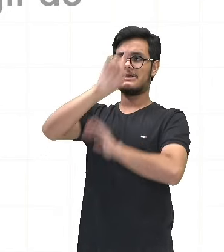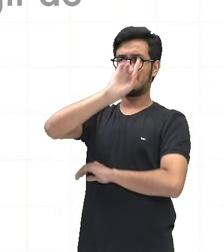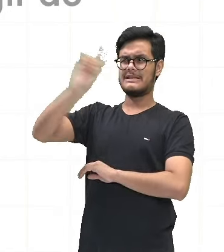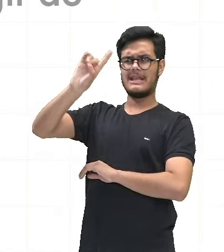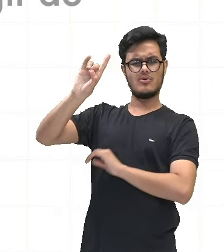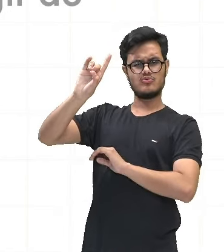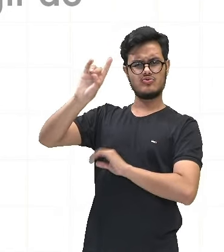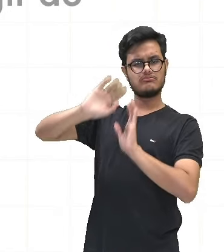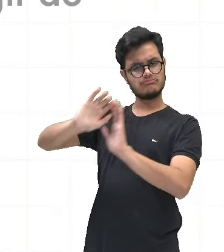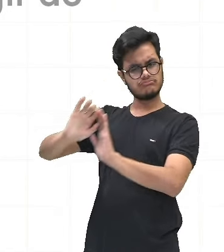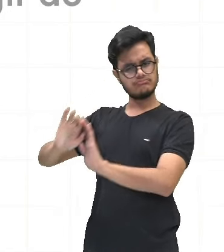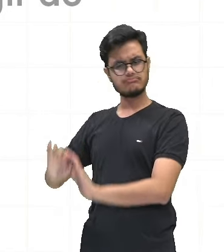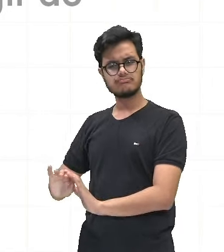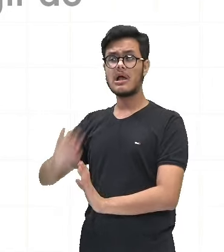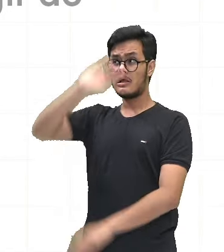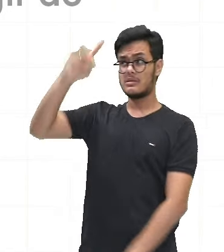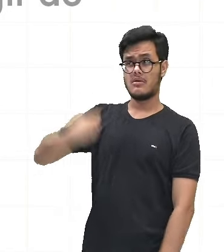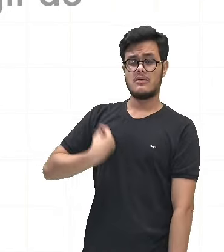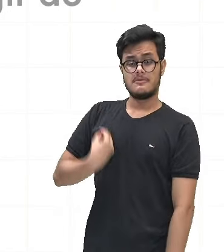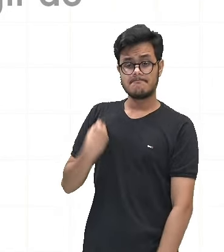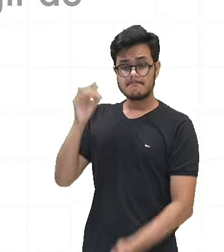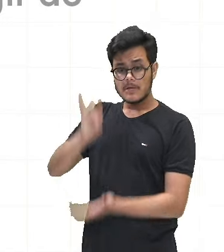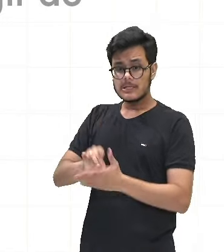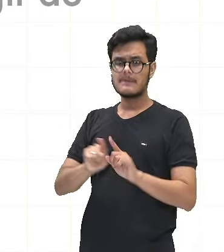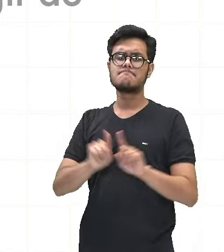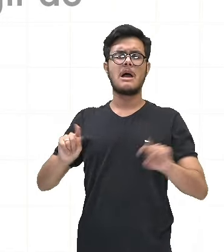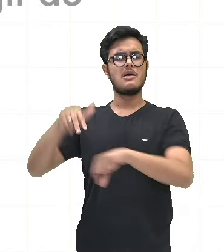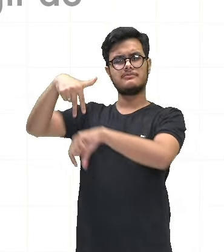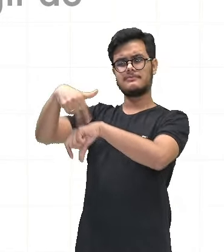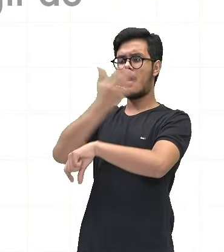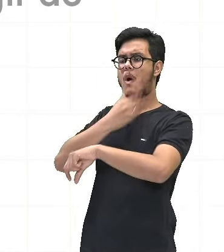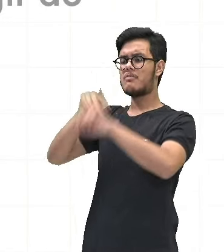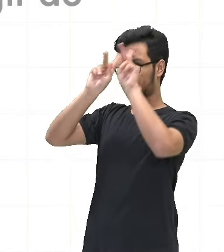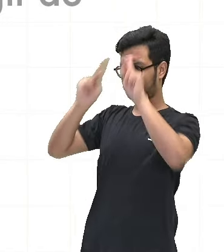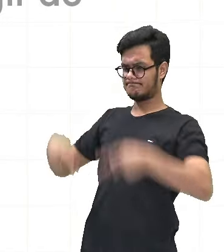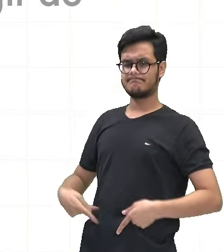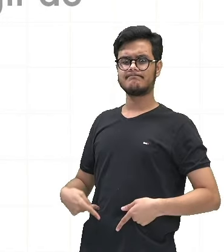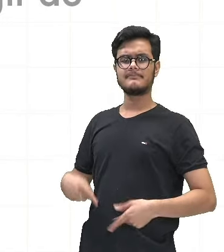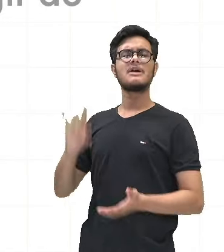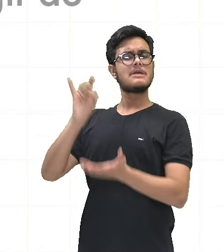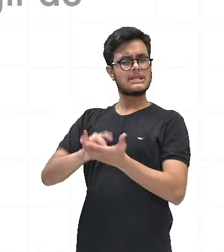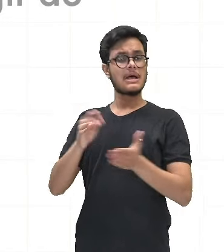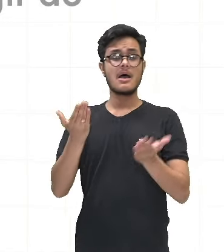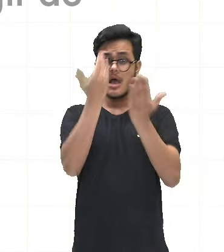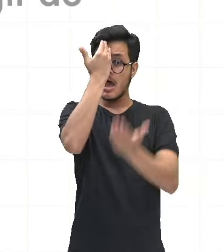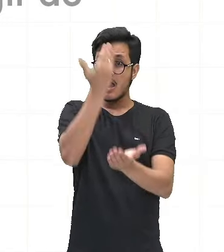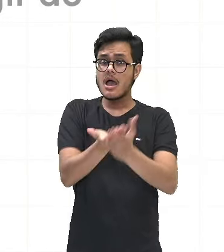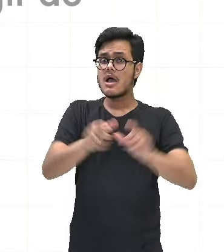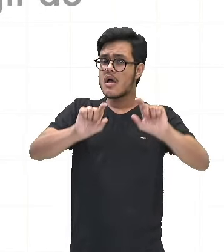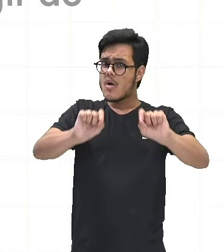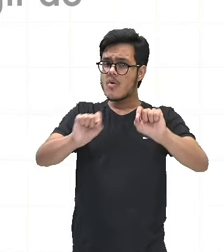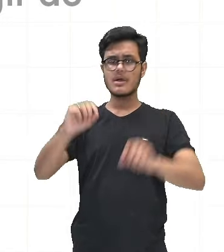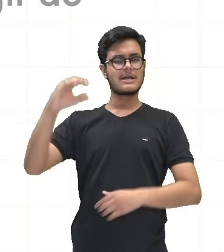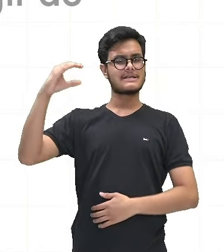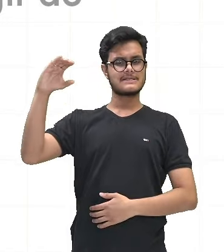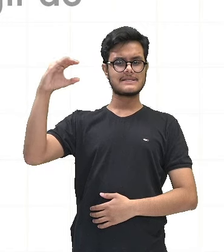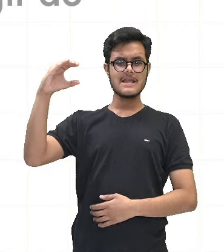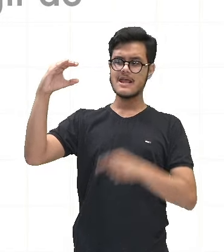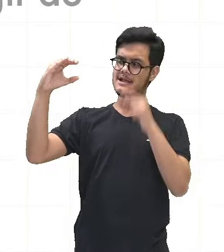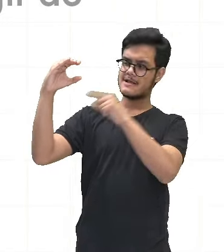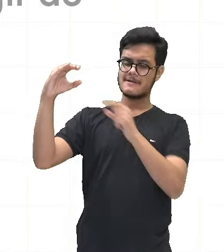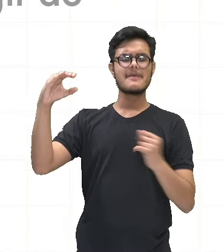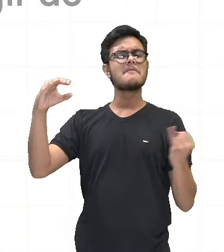o pensamento antropocentrista. Eu vou ter a crença na ciência, eles vão começar a observar